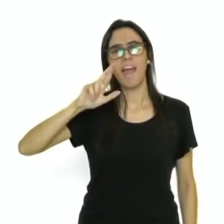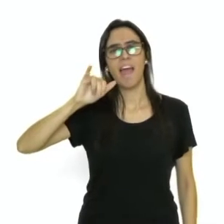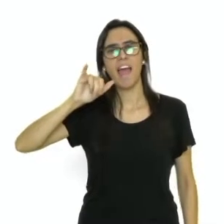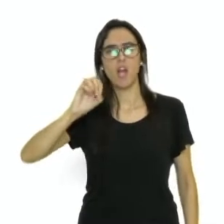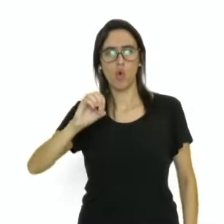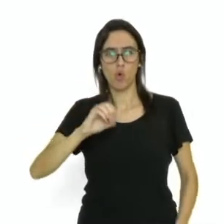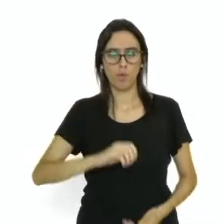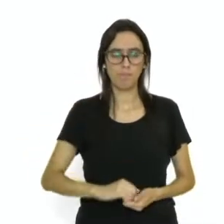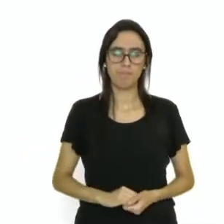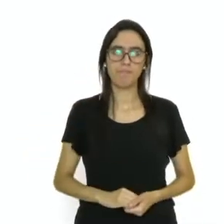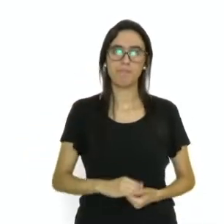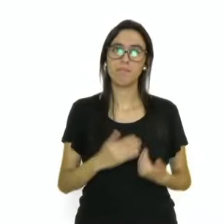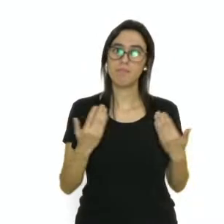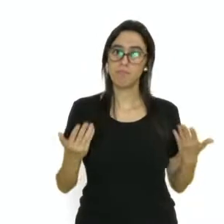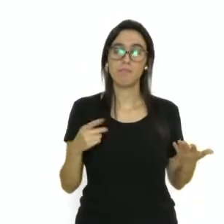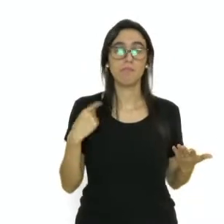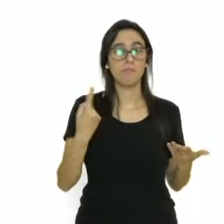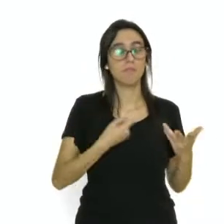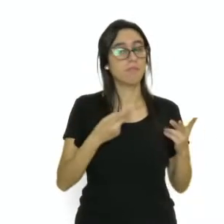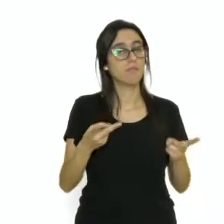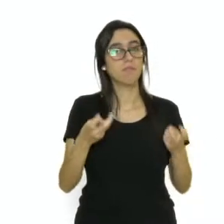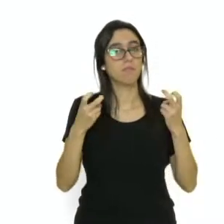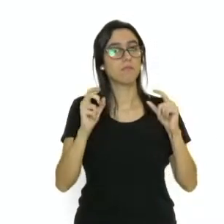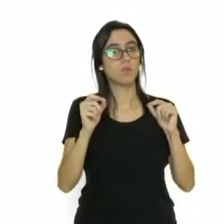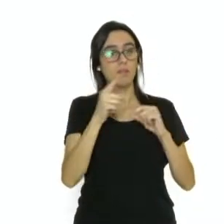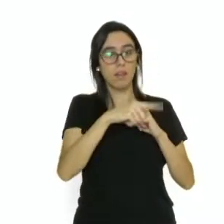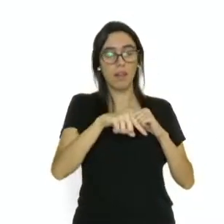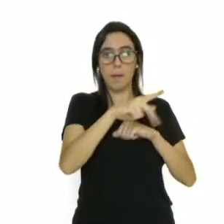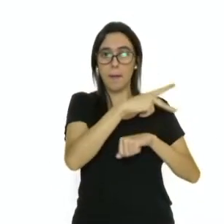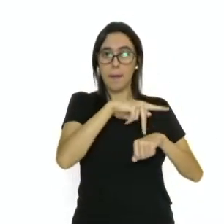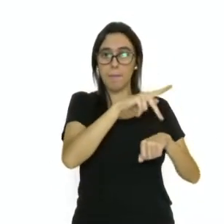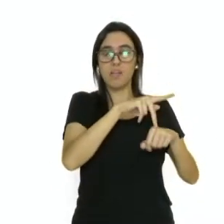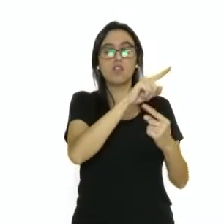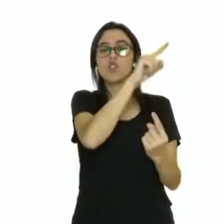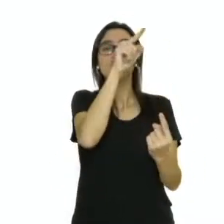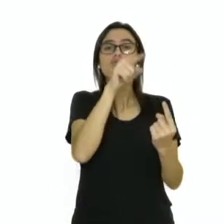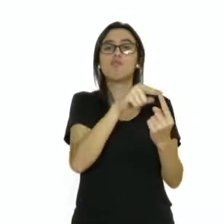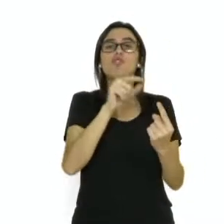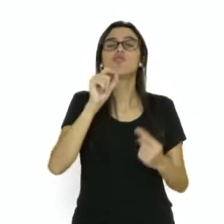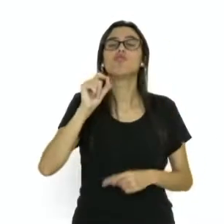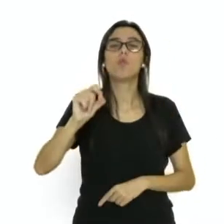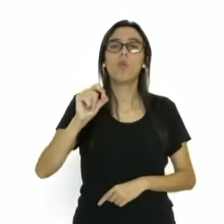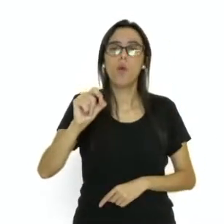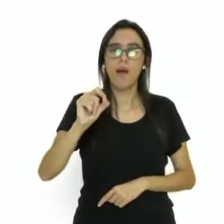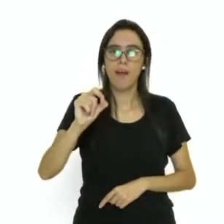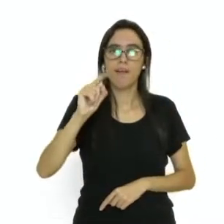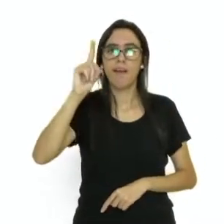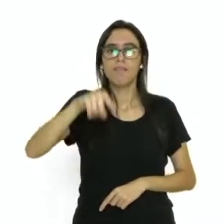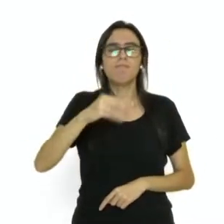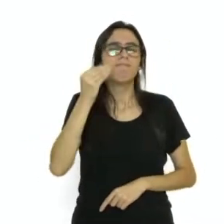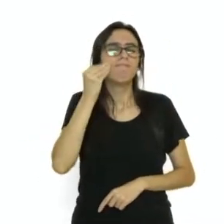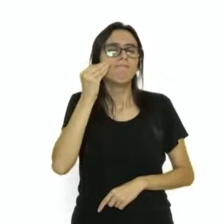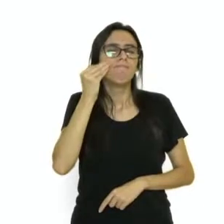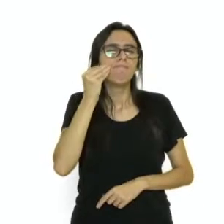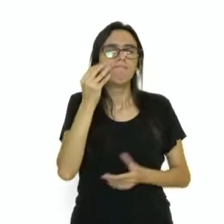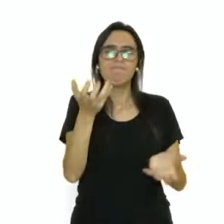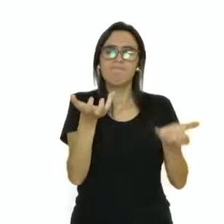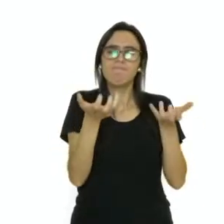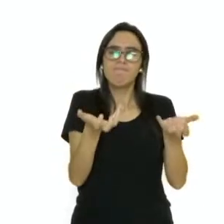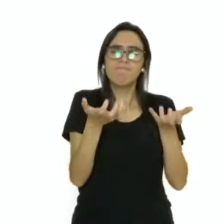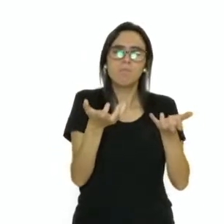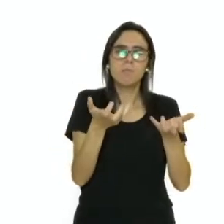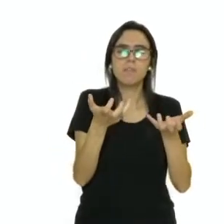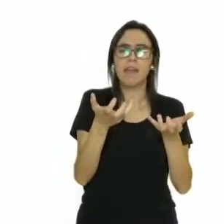Bom, a gente vai ver que os objetivos desses países eram alguns mais importantes. A busca por mercado, interesse